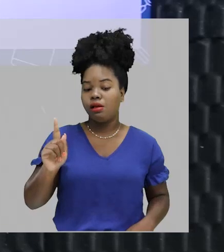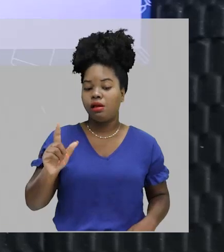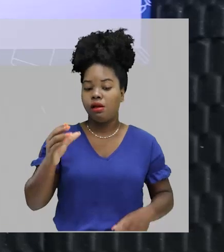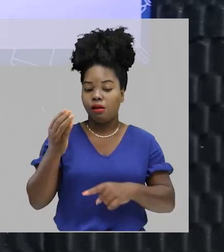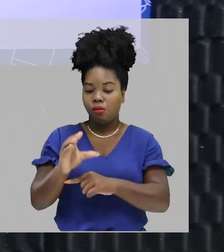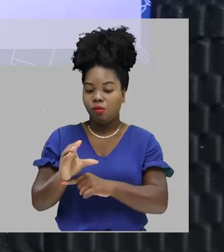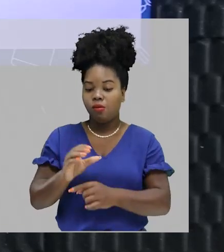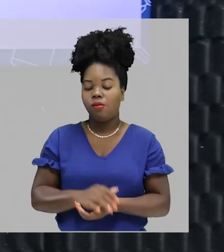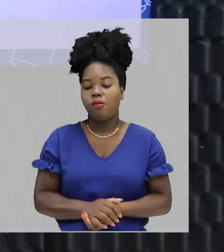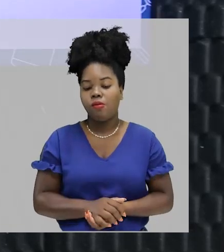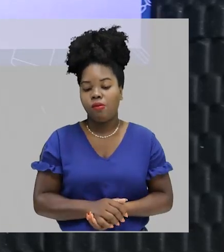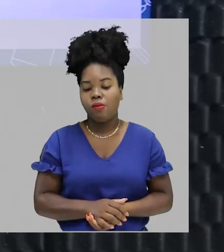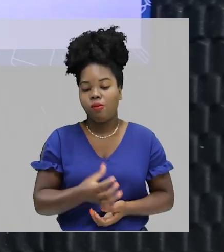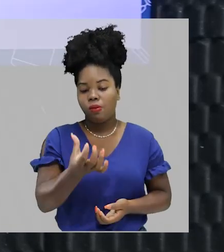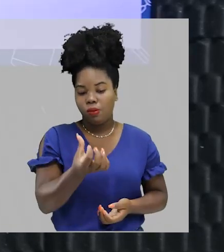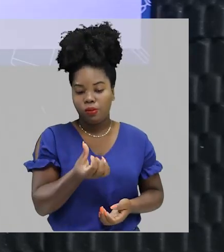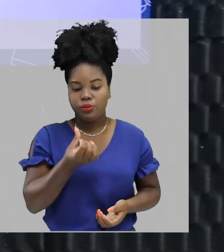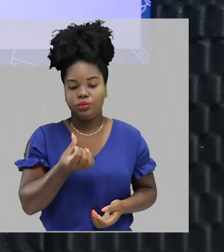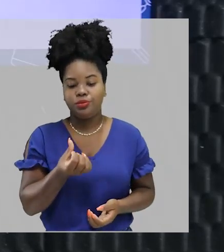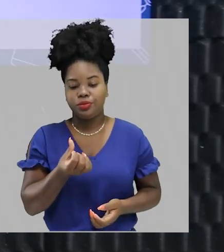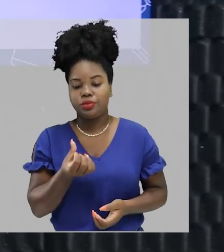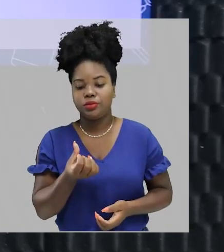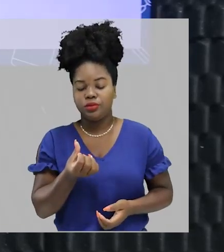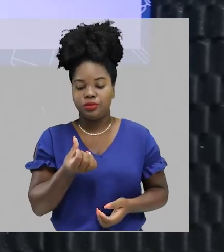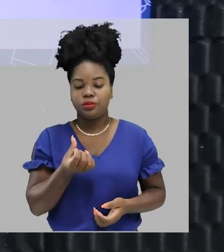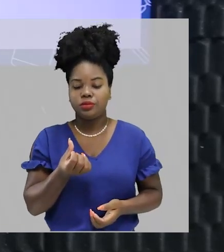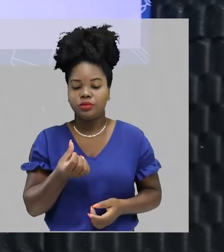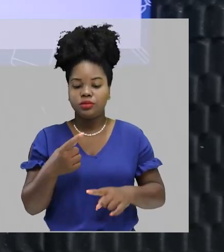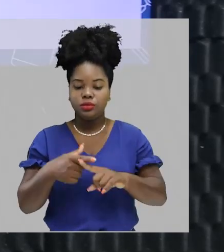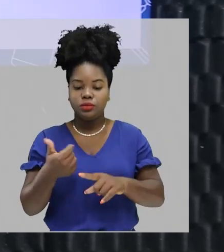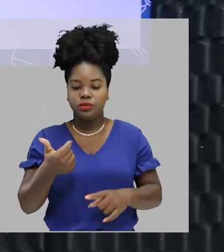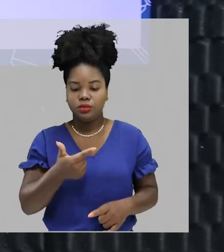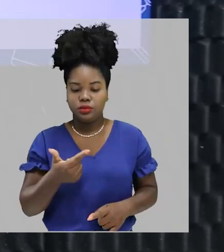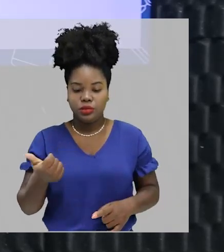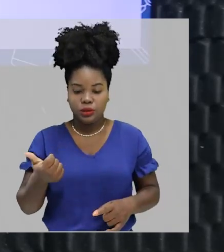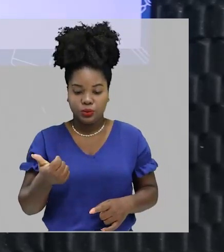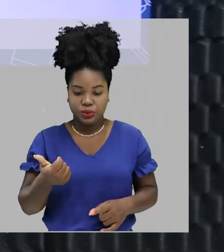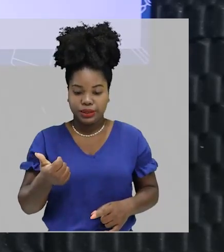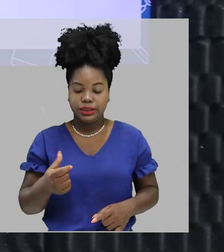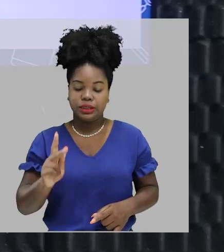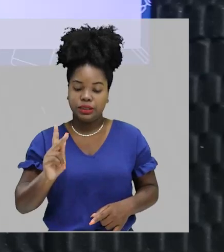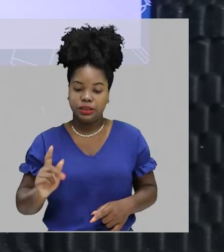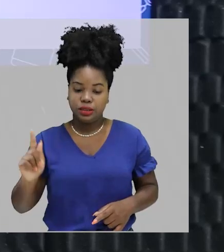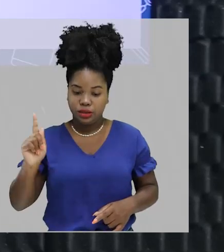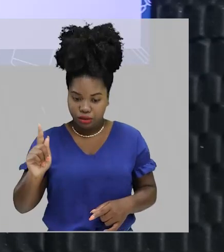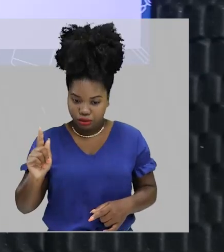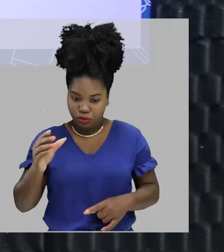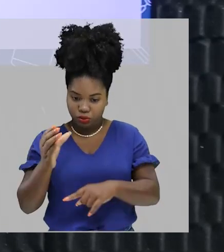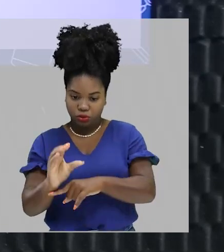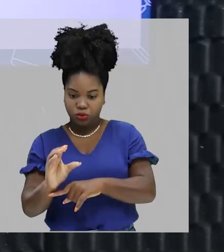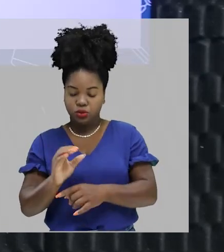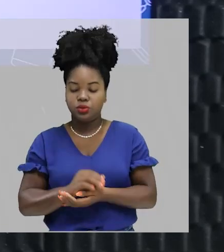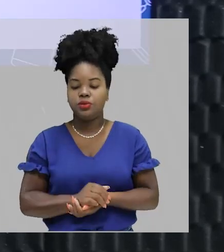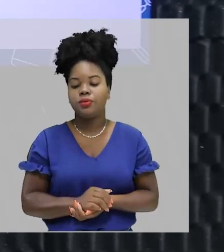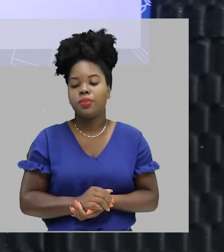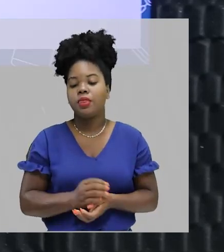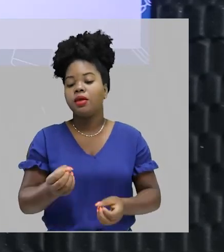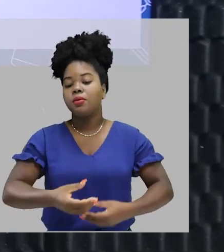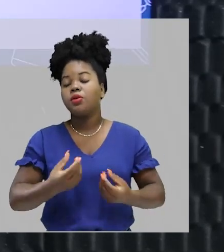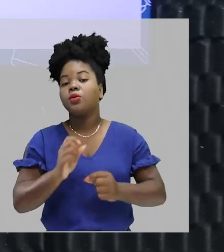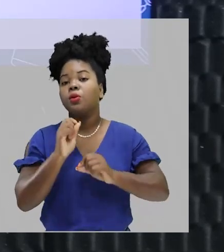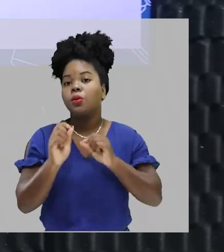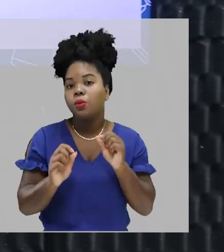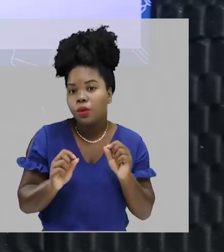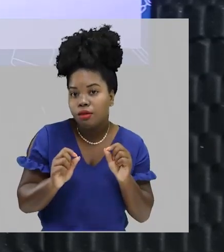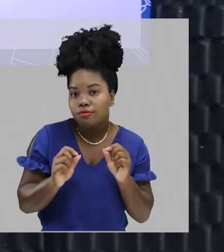carvão. Então, 6, que é a proporção, vezes 12 quilos do carbono. Isso vai produzir o